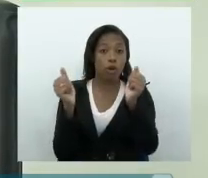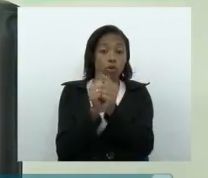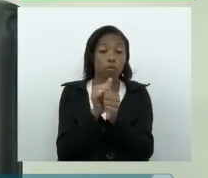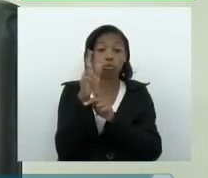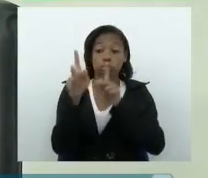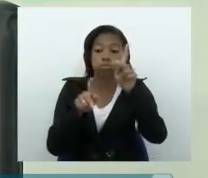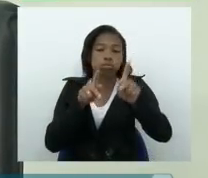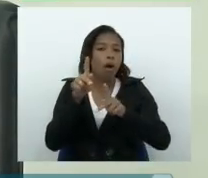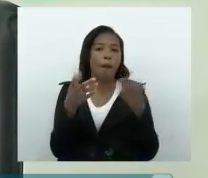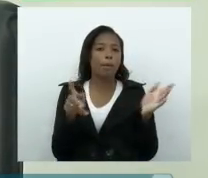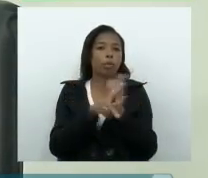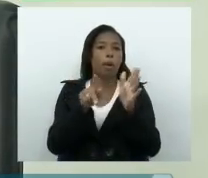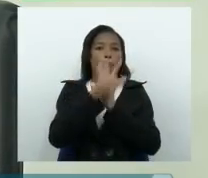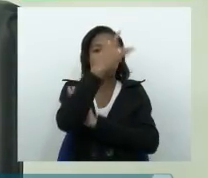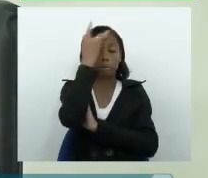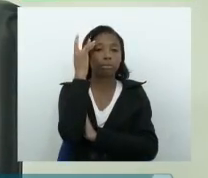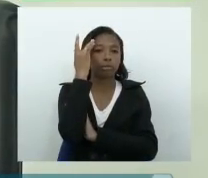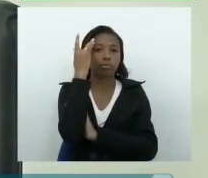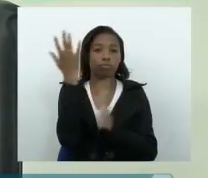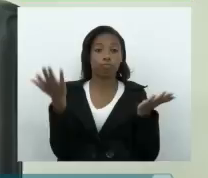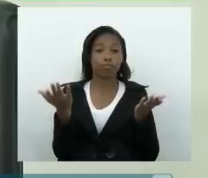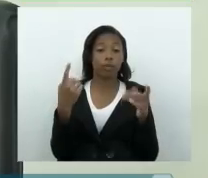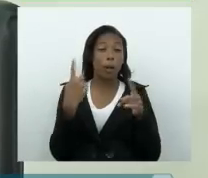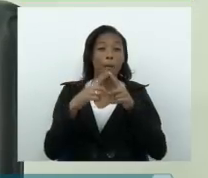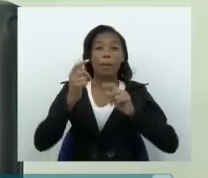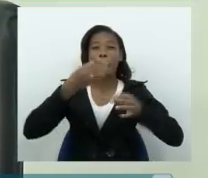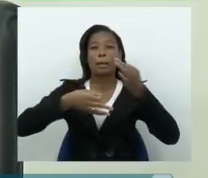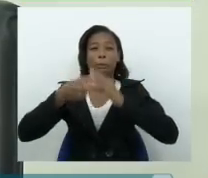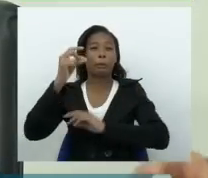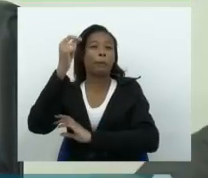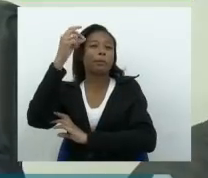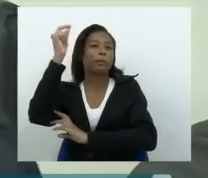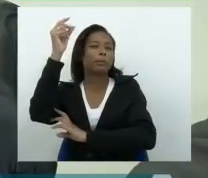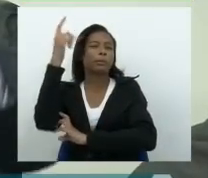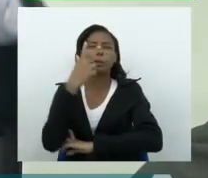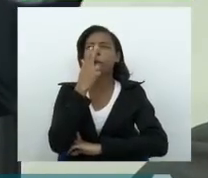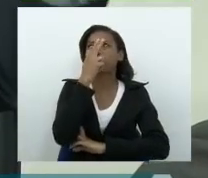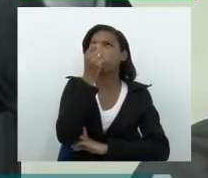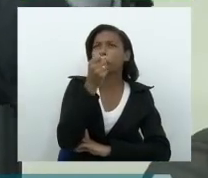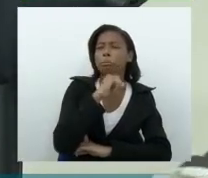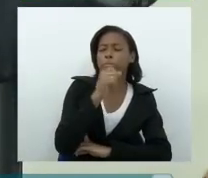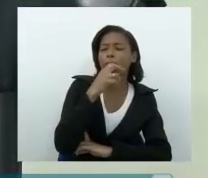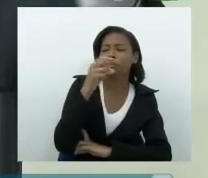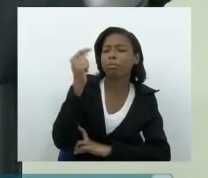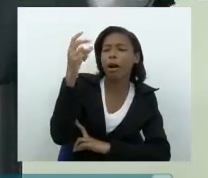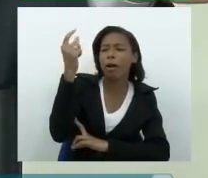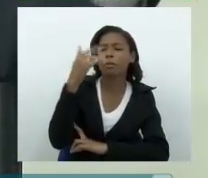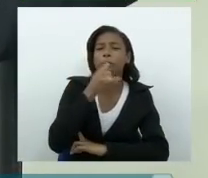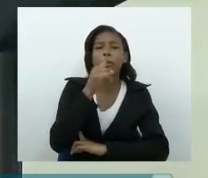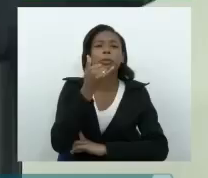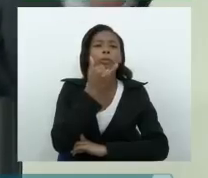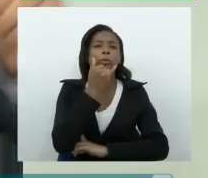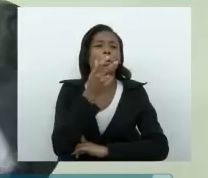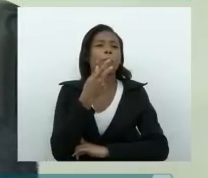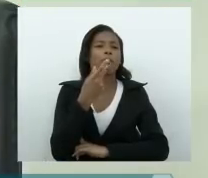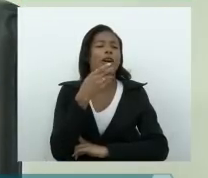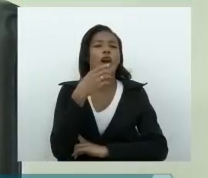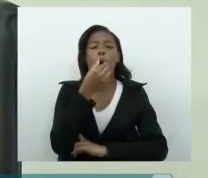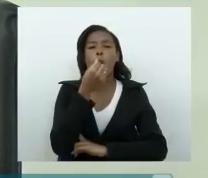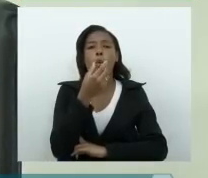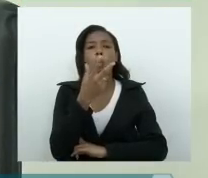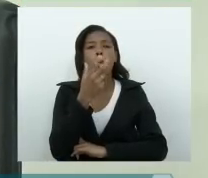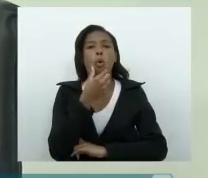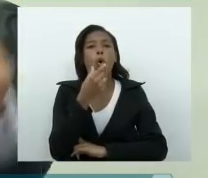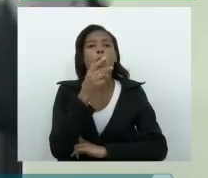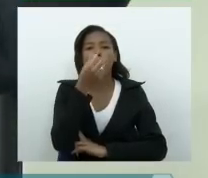Guarulhos. Essa política velha de achar que me perdoe citar aqui, mas o Carlos Roberto é dono